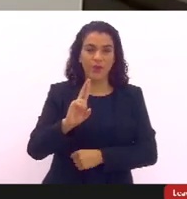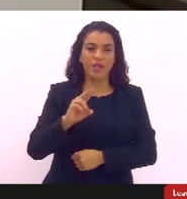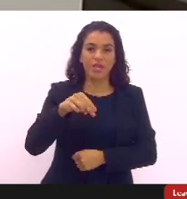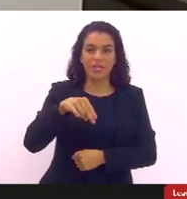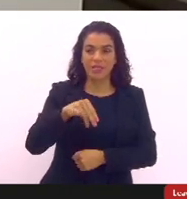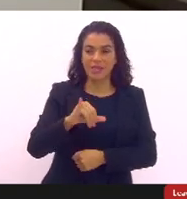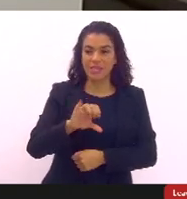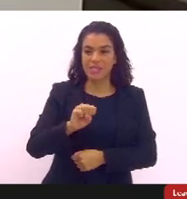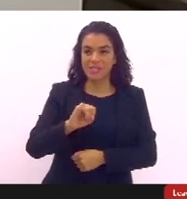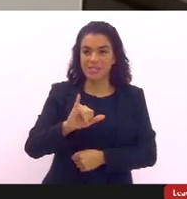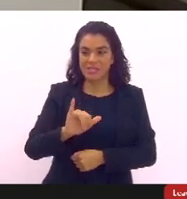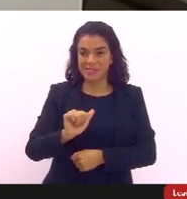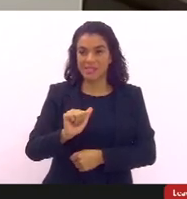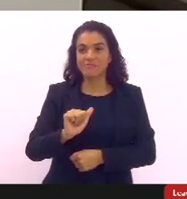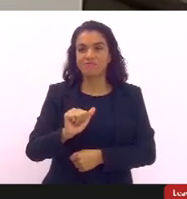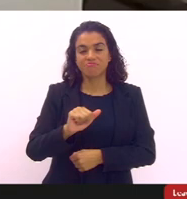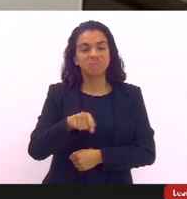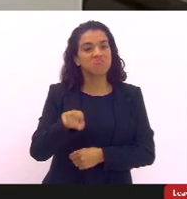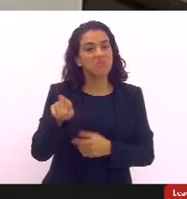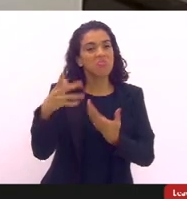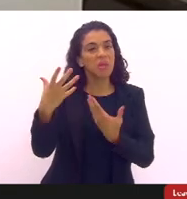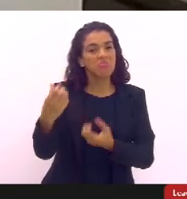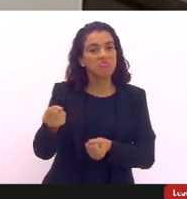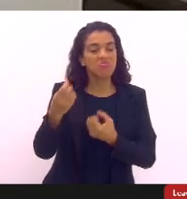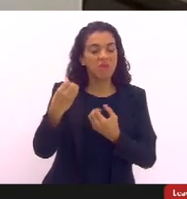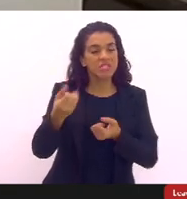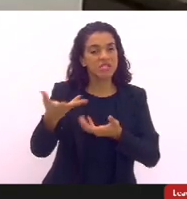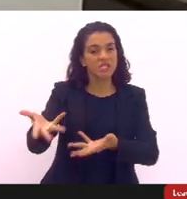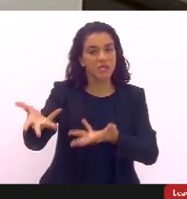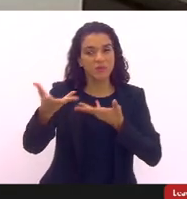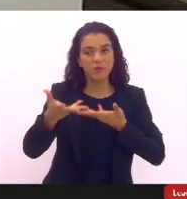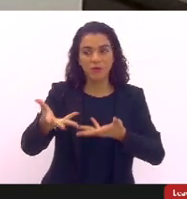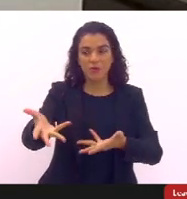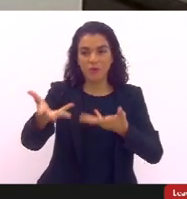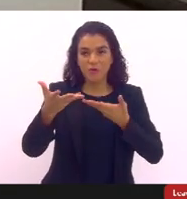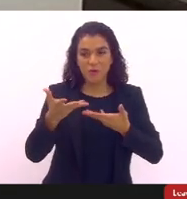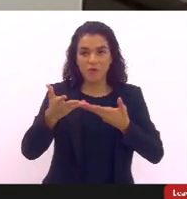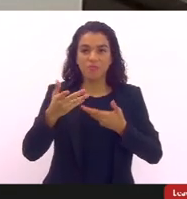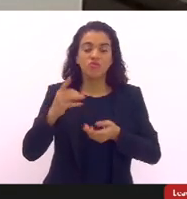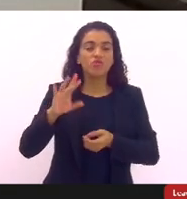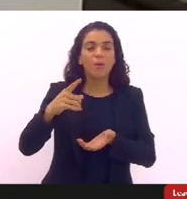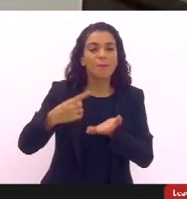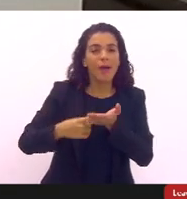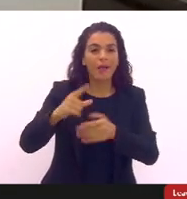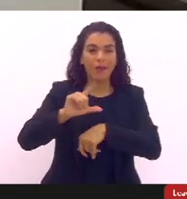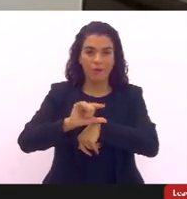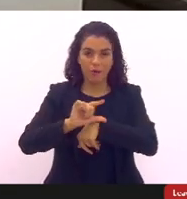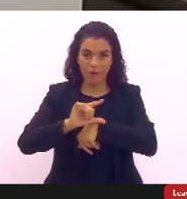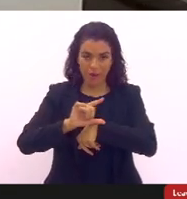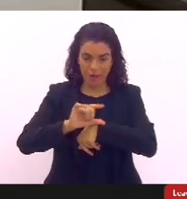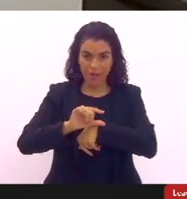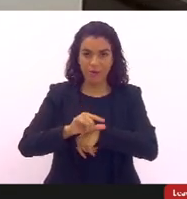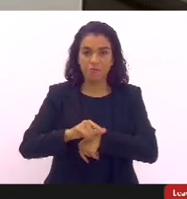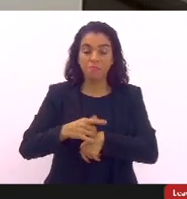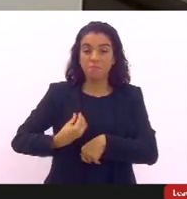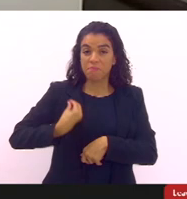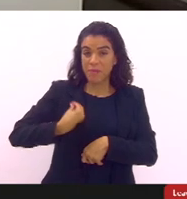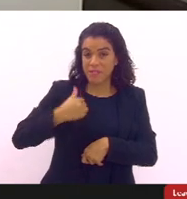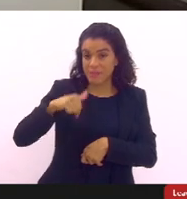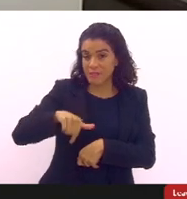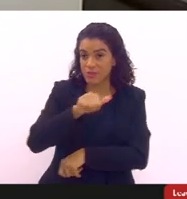muito solícitas nesse sentido. A gente está tentando articular para o horário, para eles estarem aqui presentes no Rio de